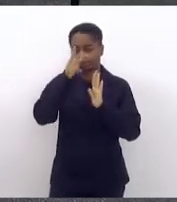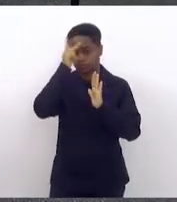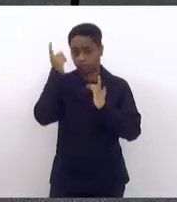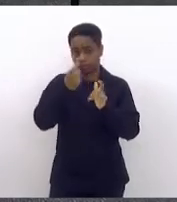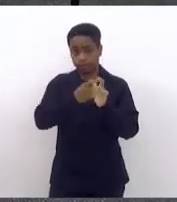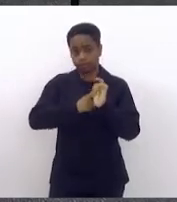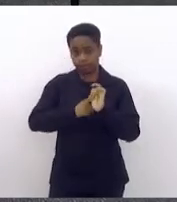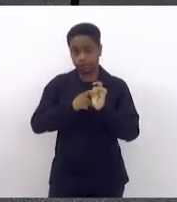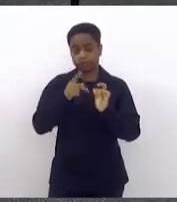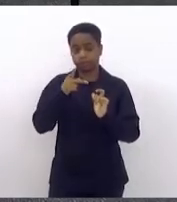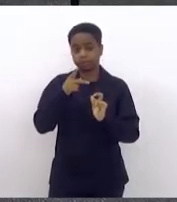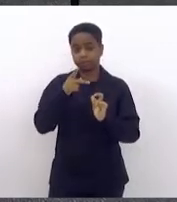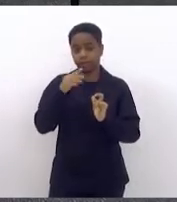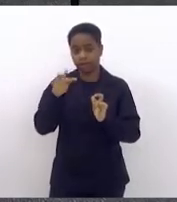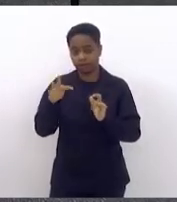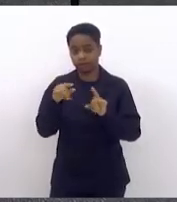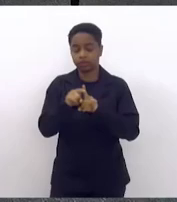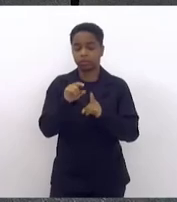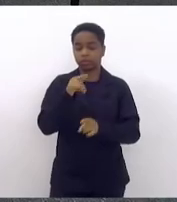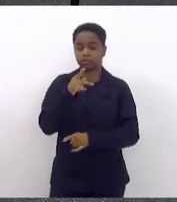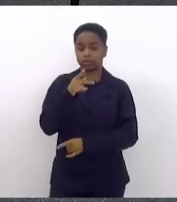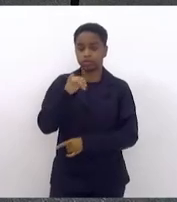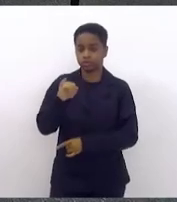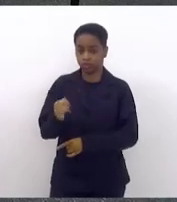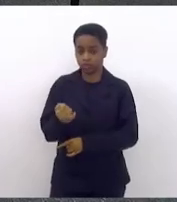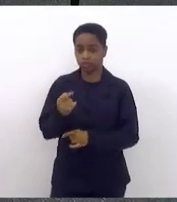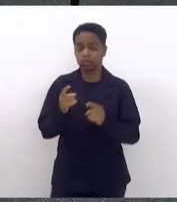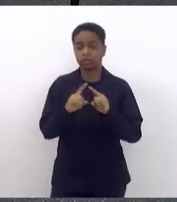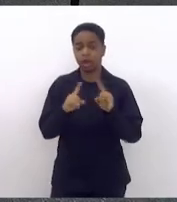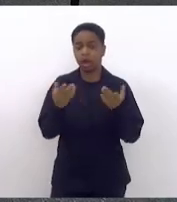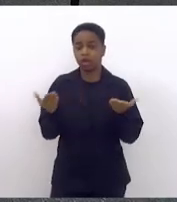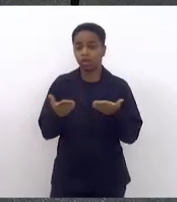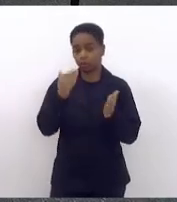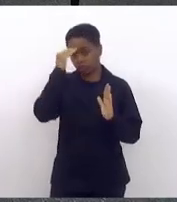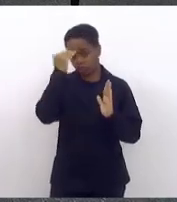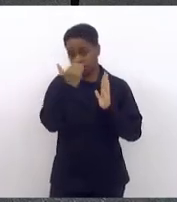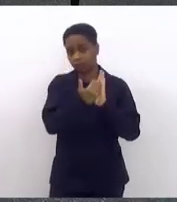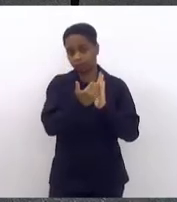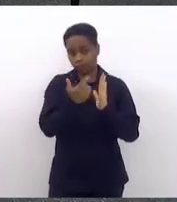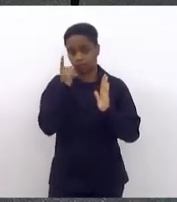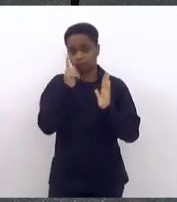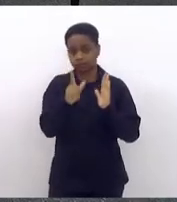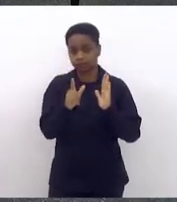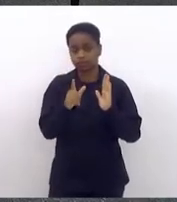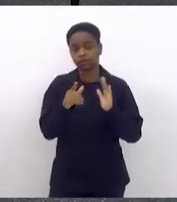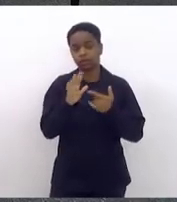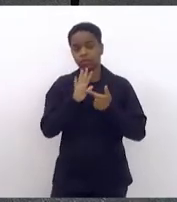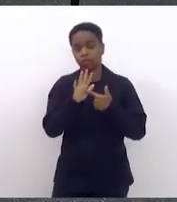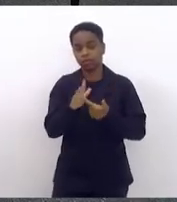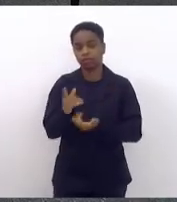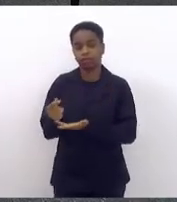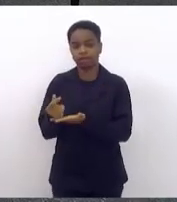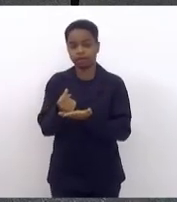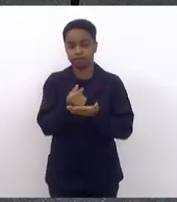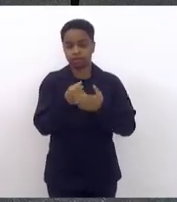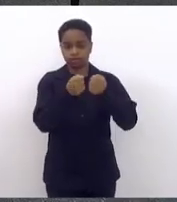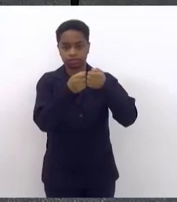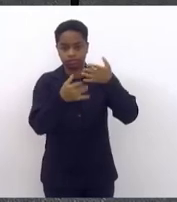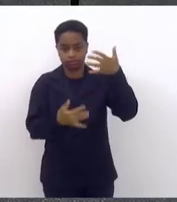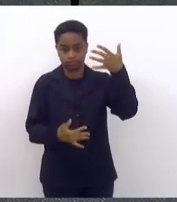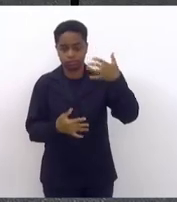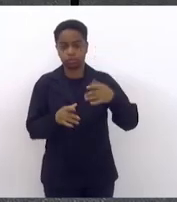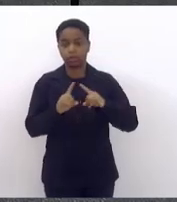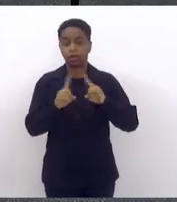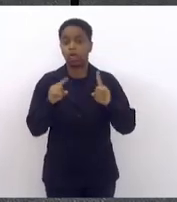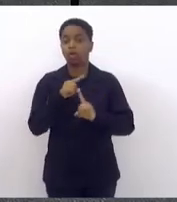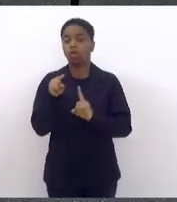jurídica. Depois de muita briga do Cumpra-se, está sendo cumprida, né, na página da Fazenda. O que que acontece? O